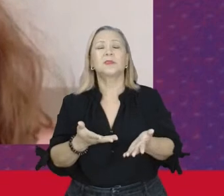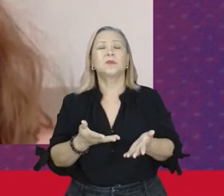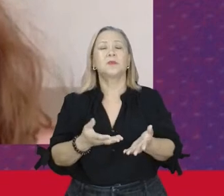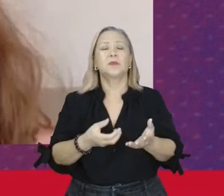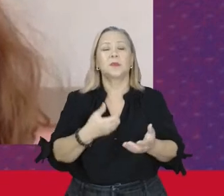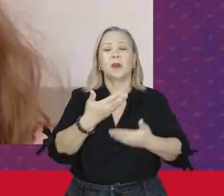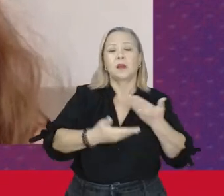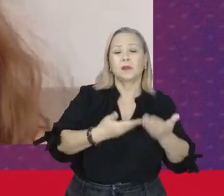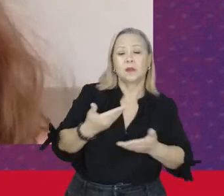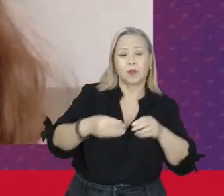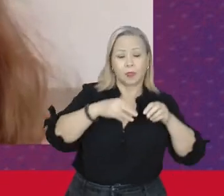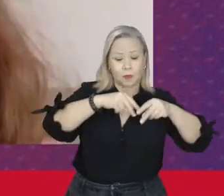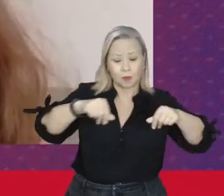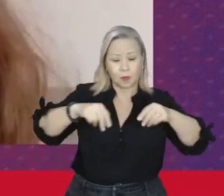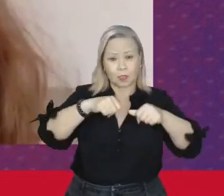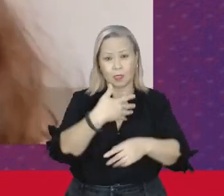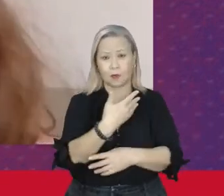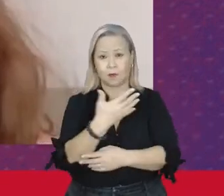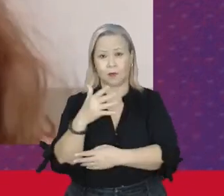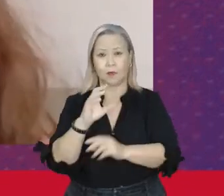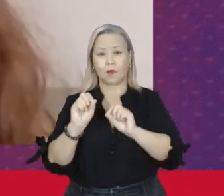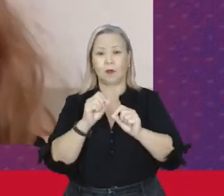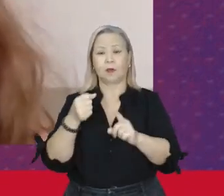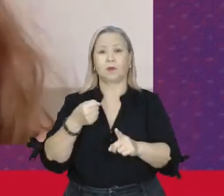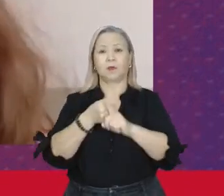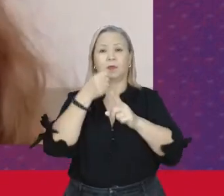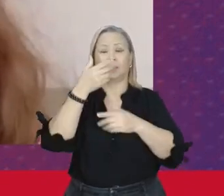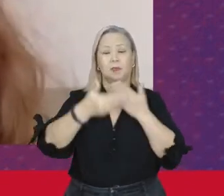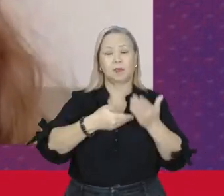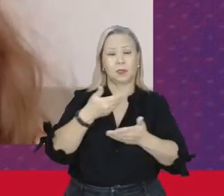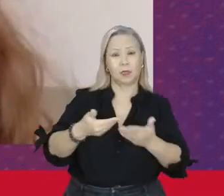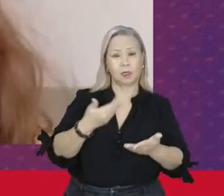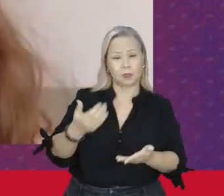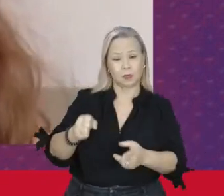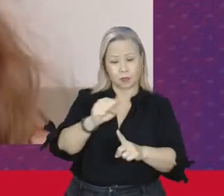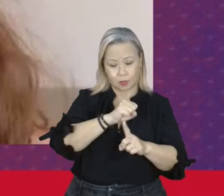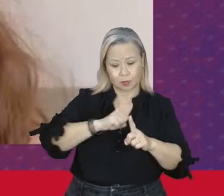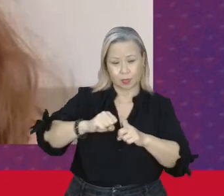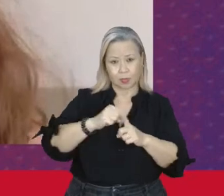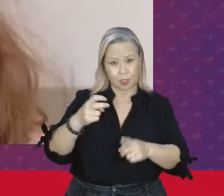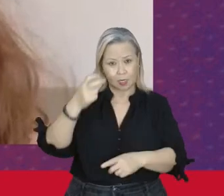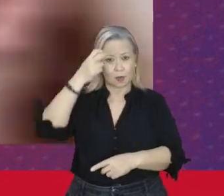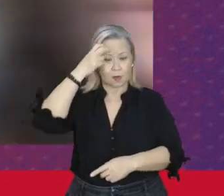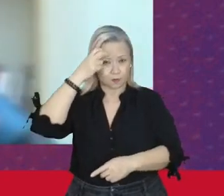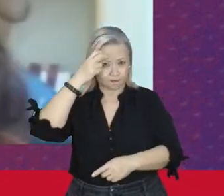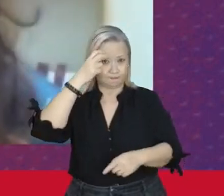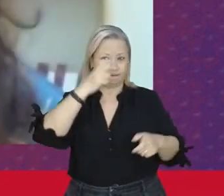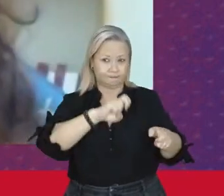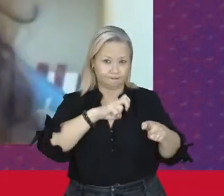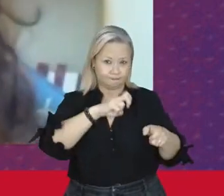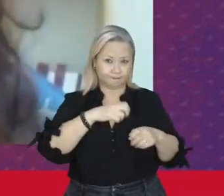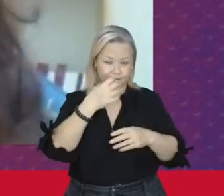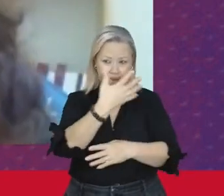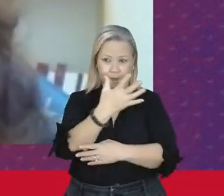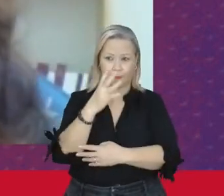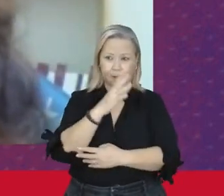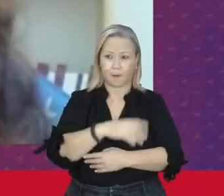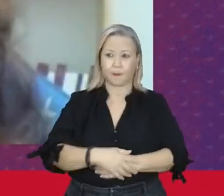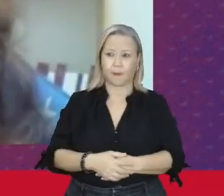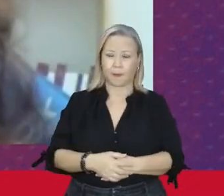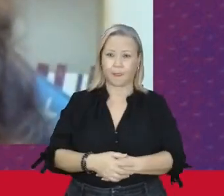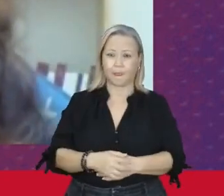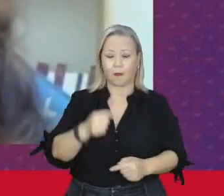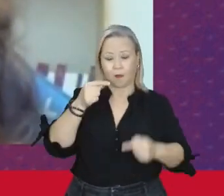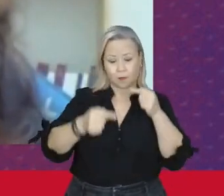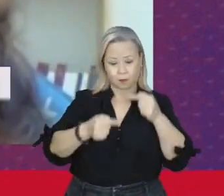e quais são as implicações sociais, né, culturais e ecológicas desse modelo produtivo. Uma das discussões que a